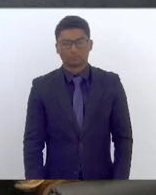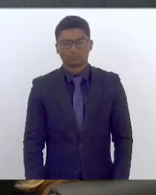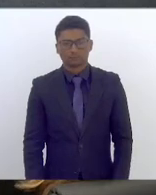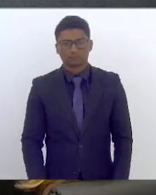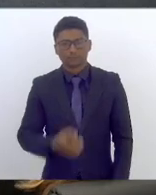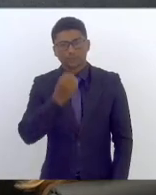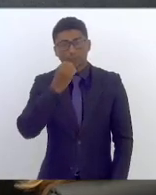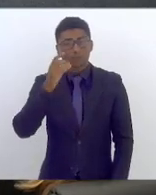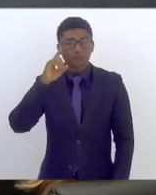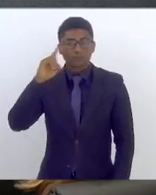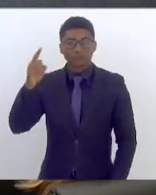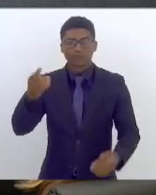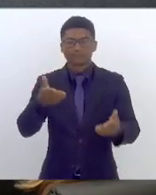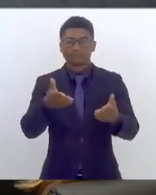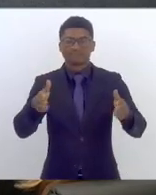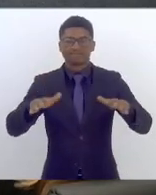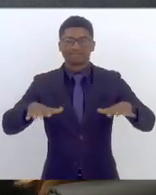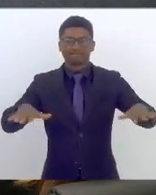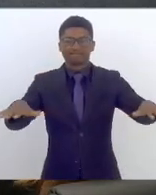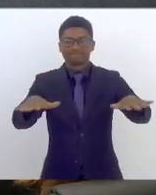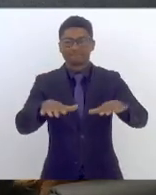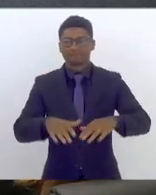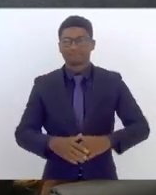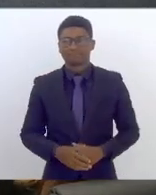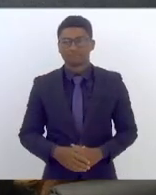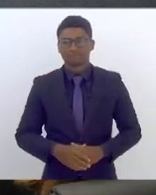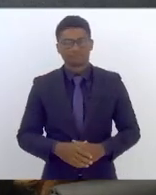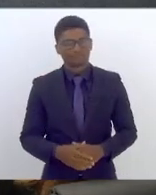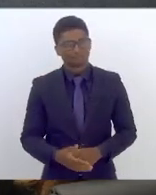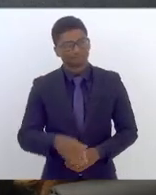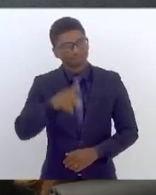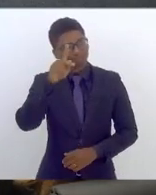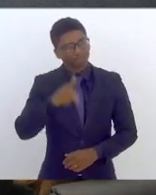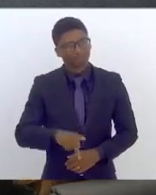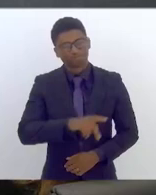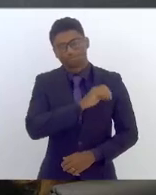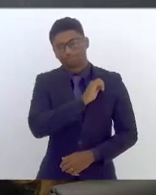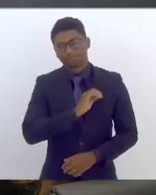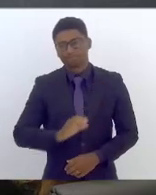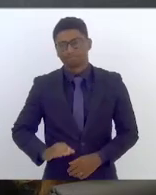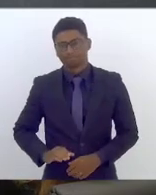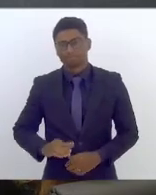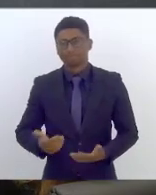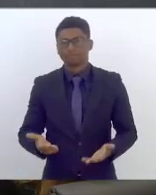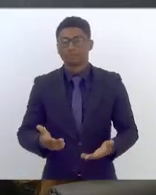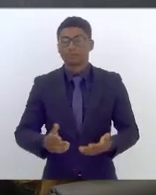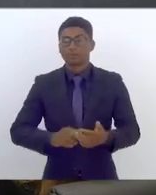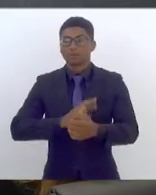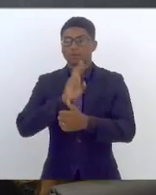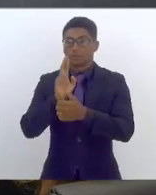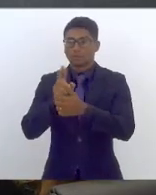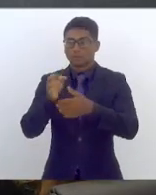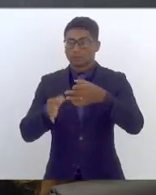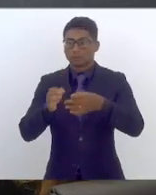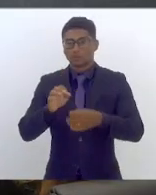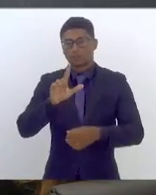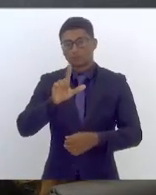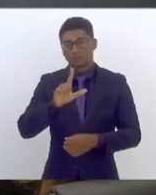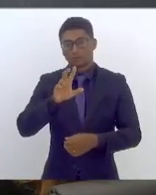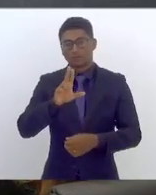Bom dia a todos a todas Presidente André Ceciliano procurador-geral de Justiça Luciano